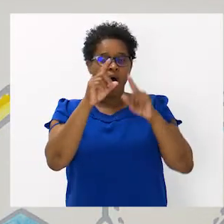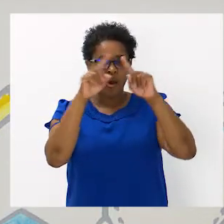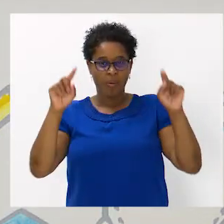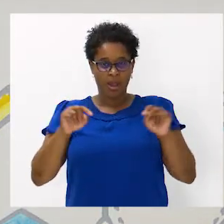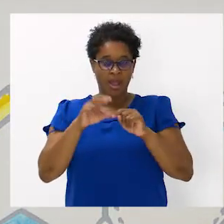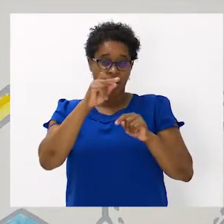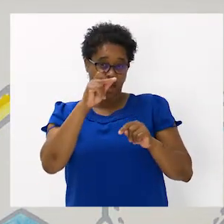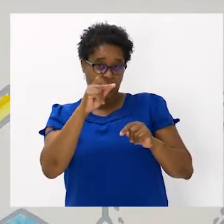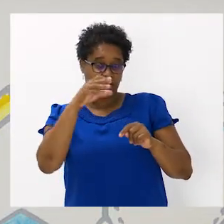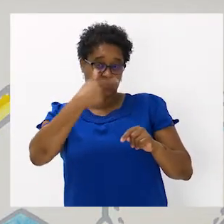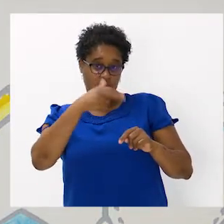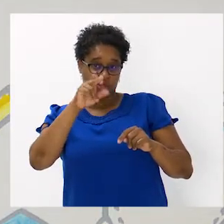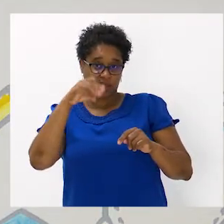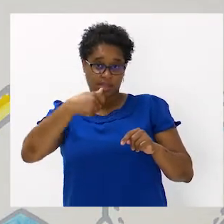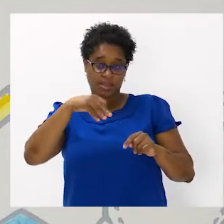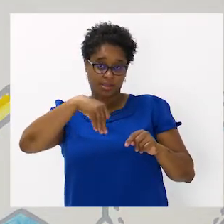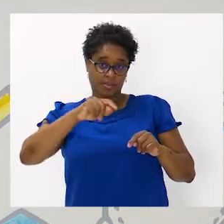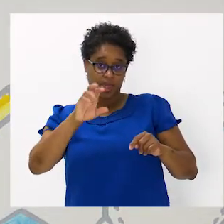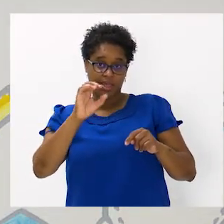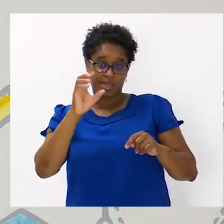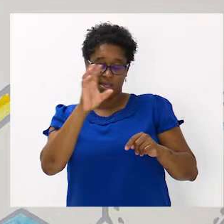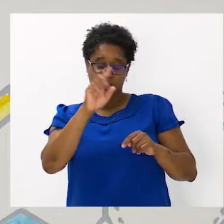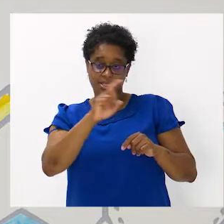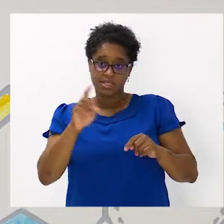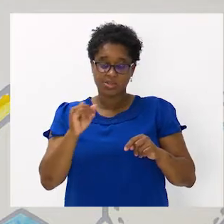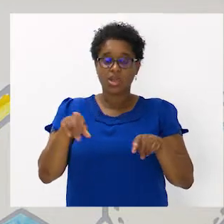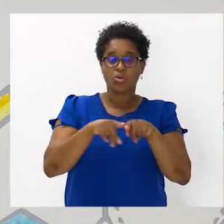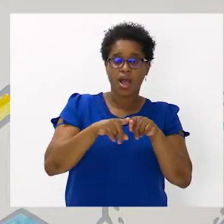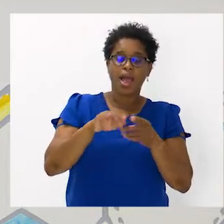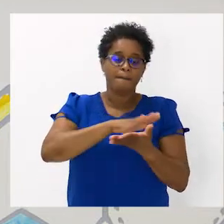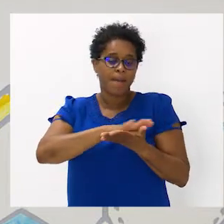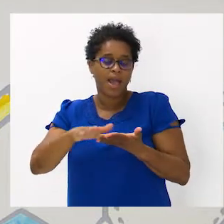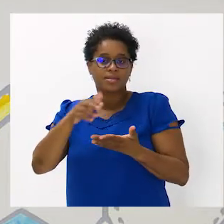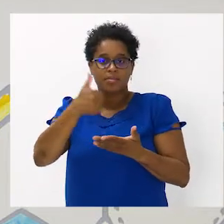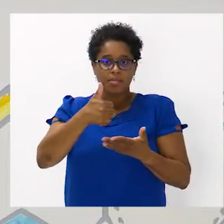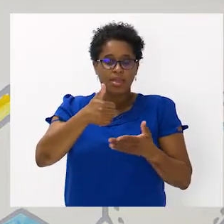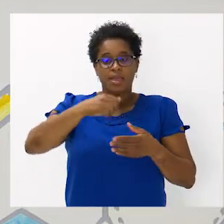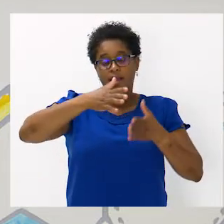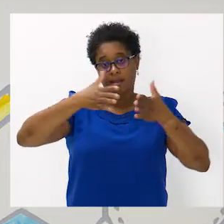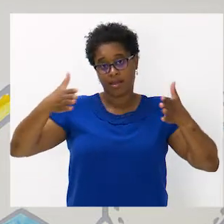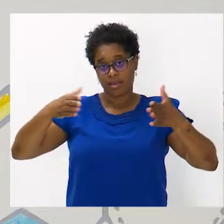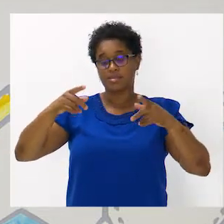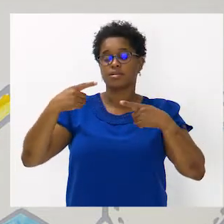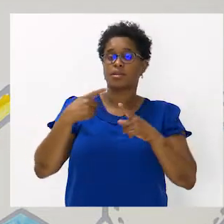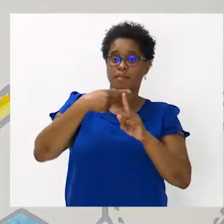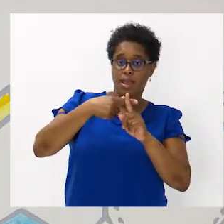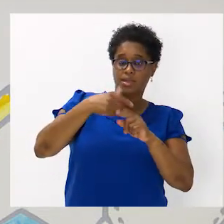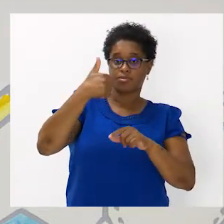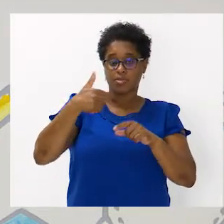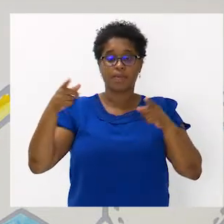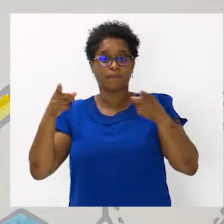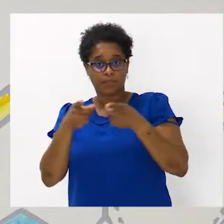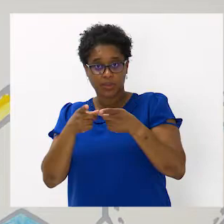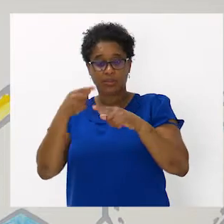do trapézio é igual a base maior mais base menor vezes